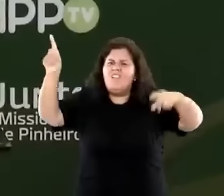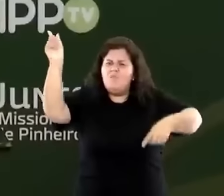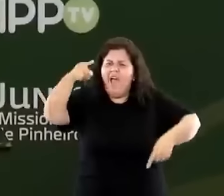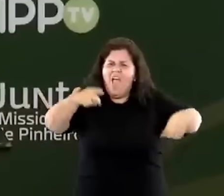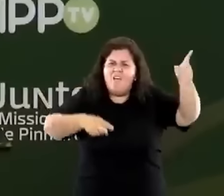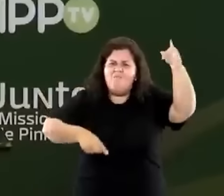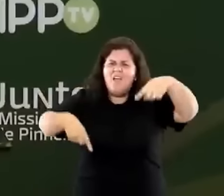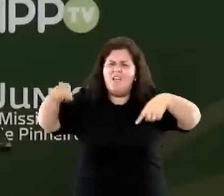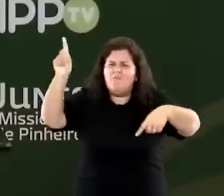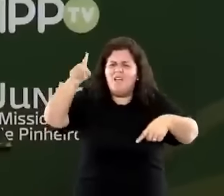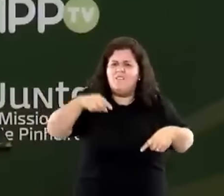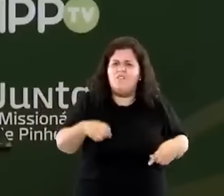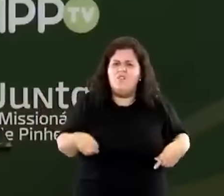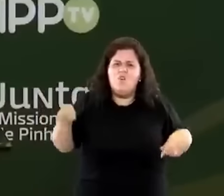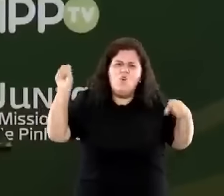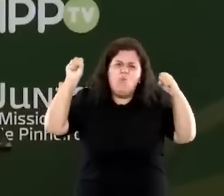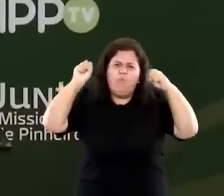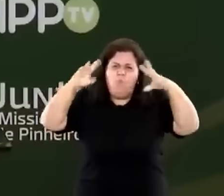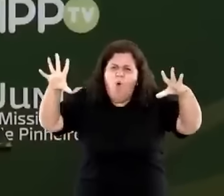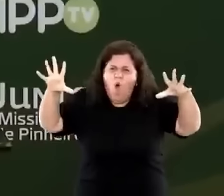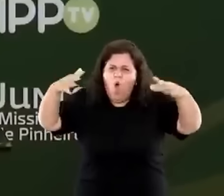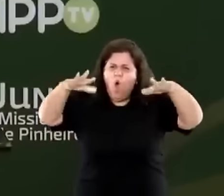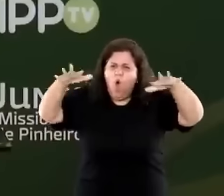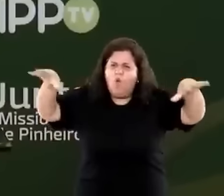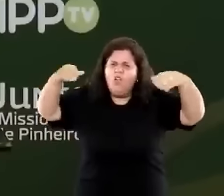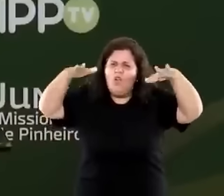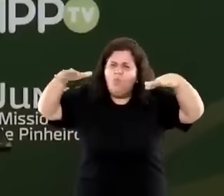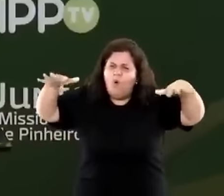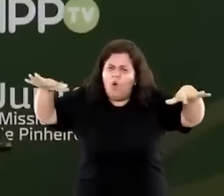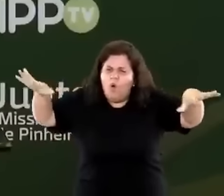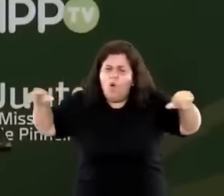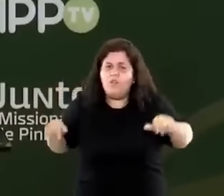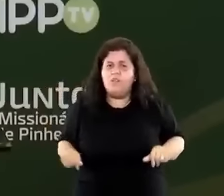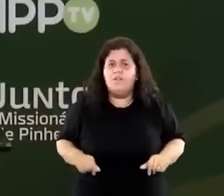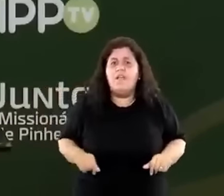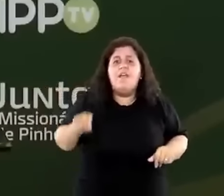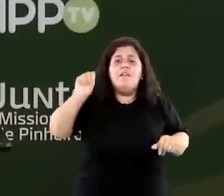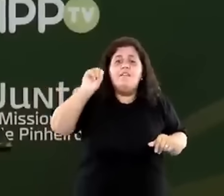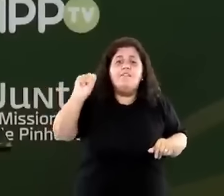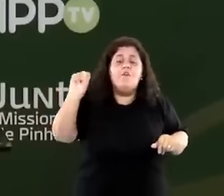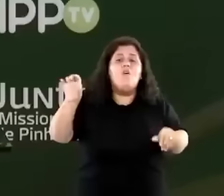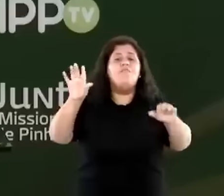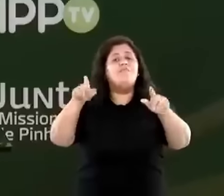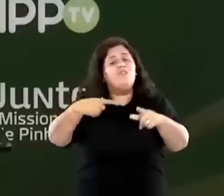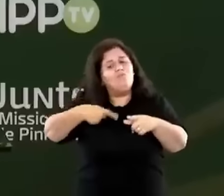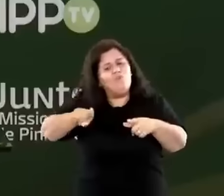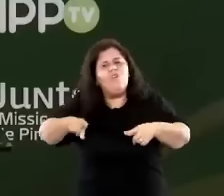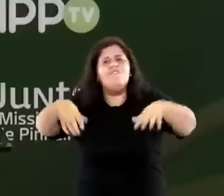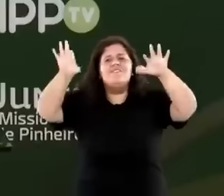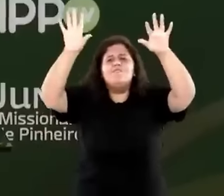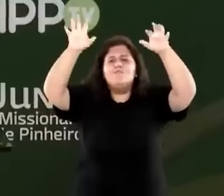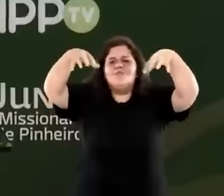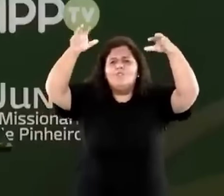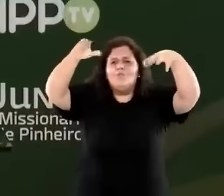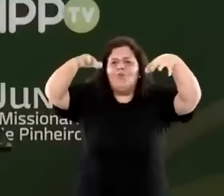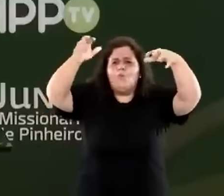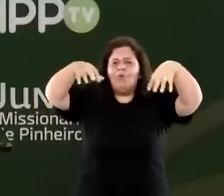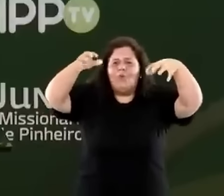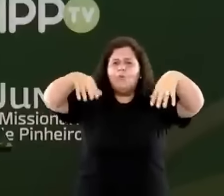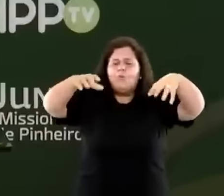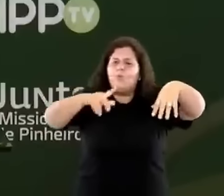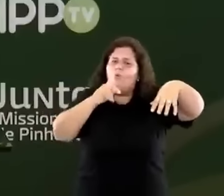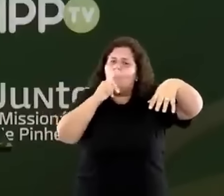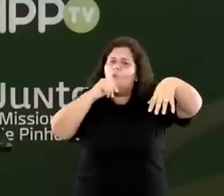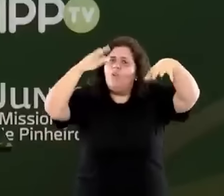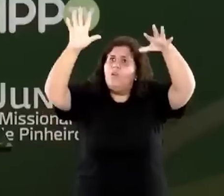relâmpagos depois você escuta trovões E então a chuva torrencial desce e depois que